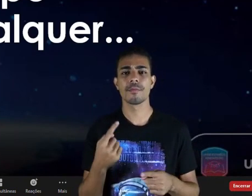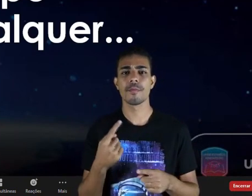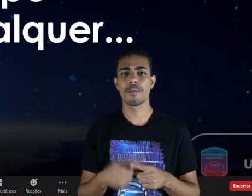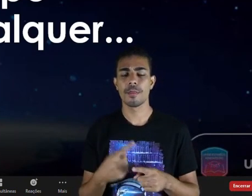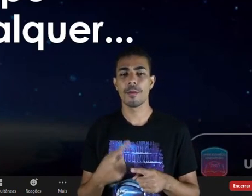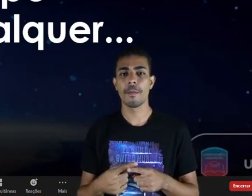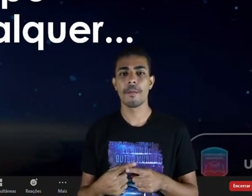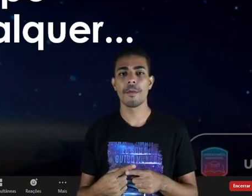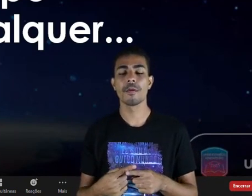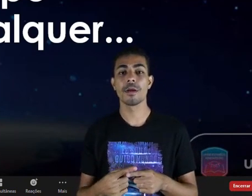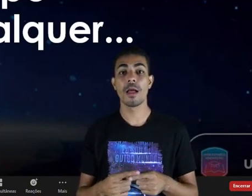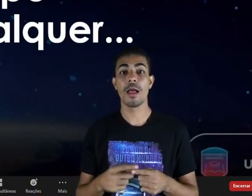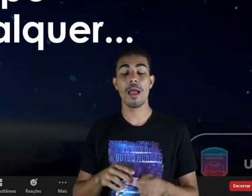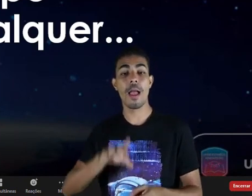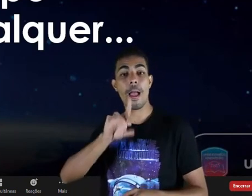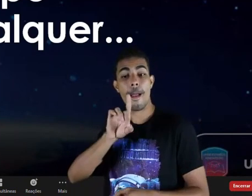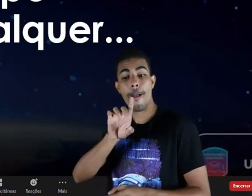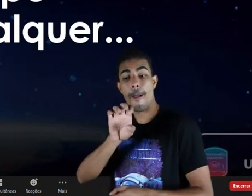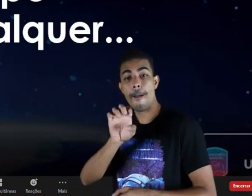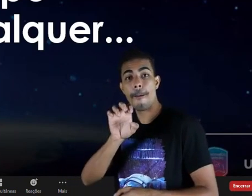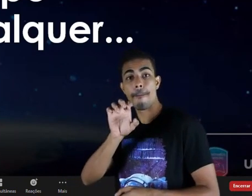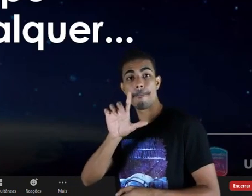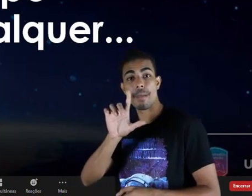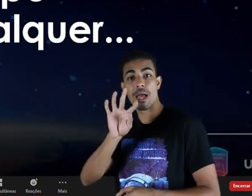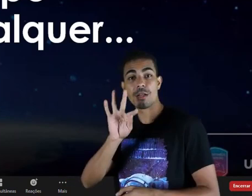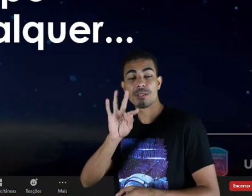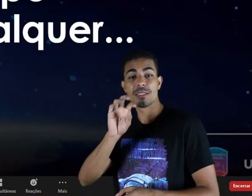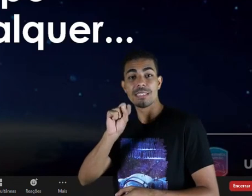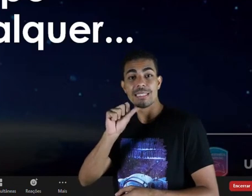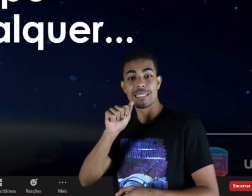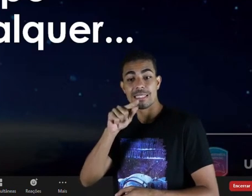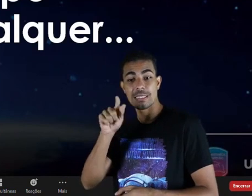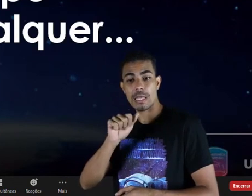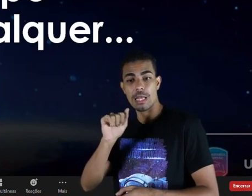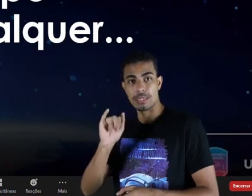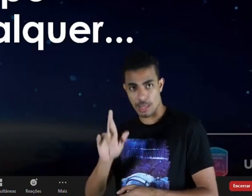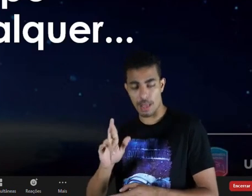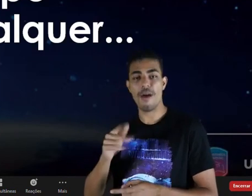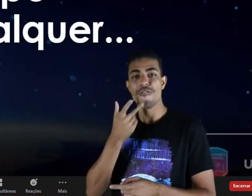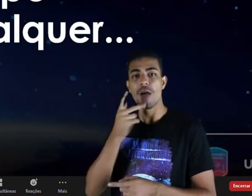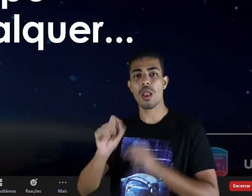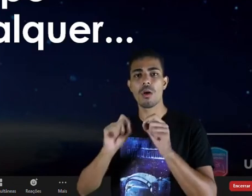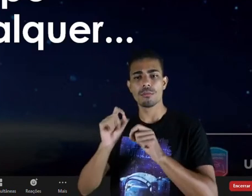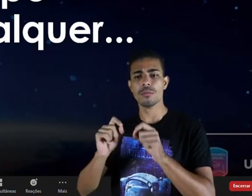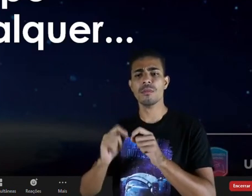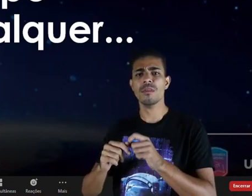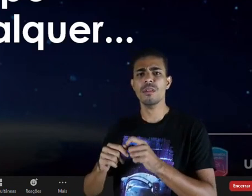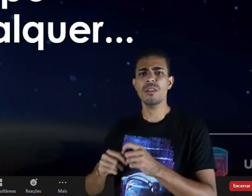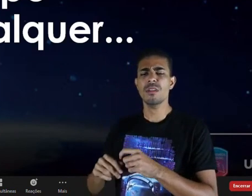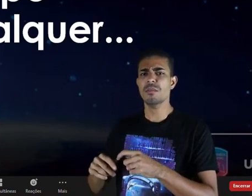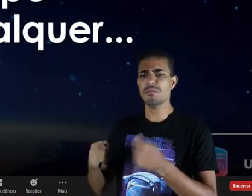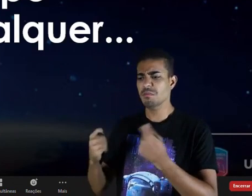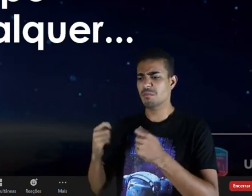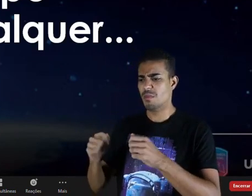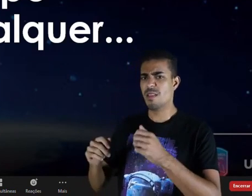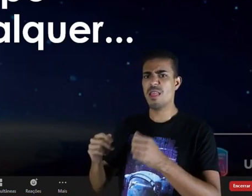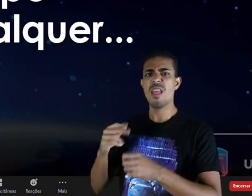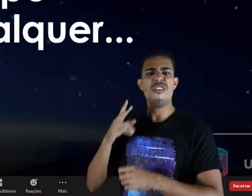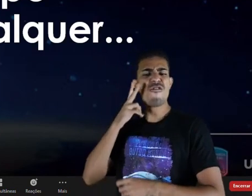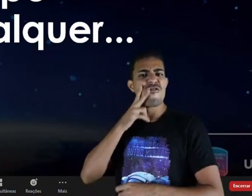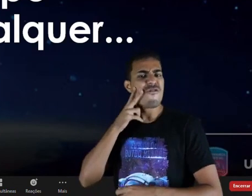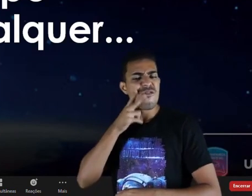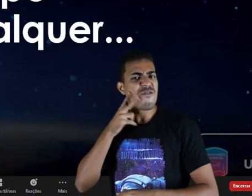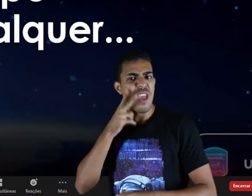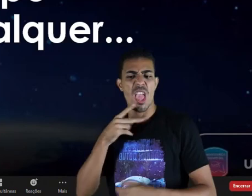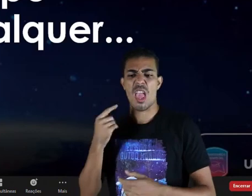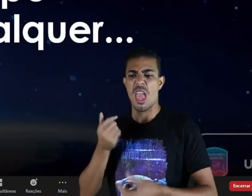em que o rei Belsazar manda trazer os vasos sagrados de Deus e começa a desrespeitá-los, tomando um vinho ali,